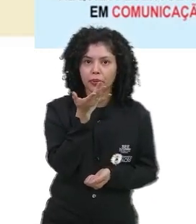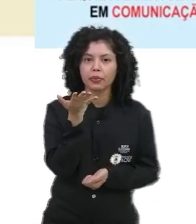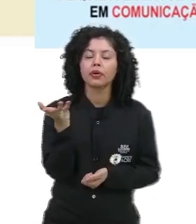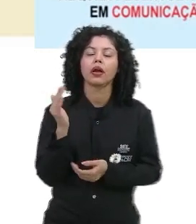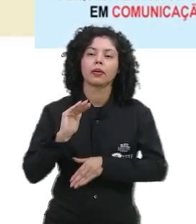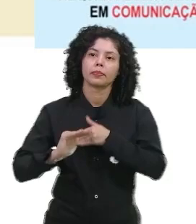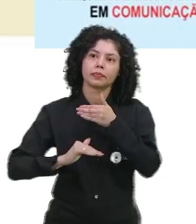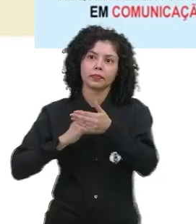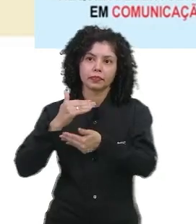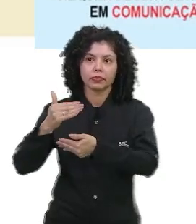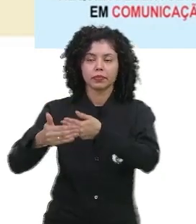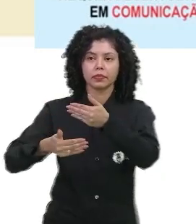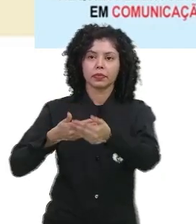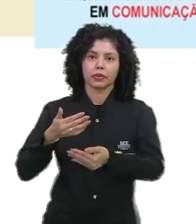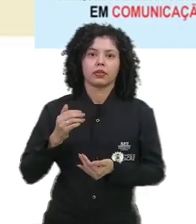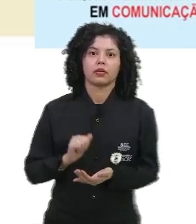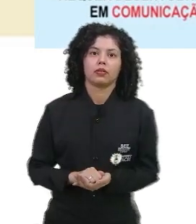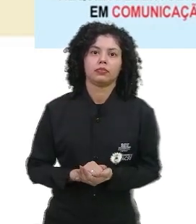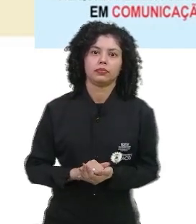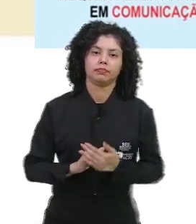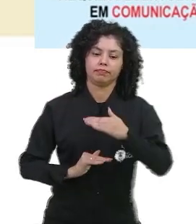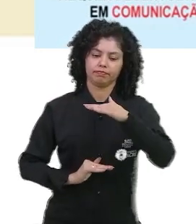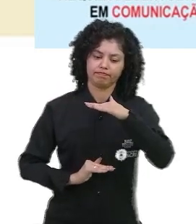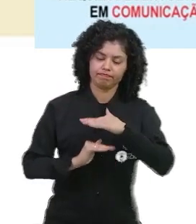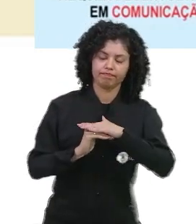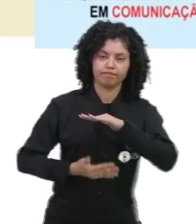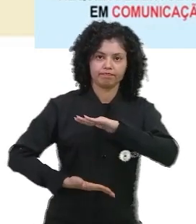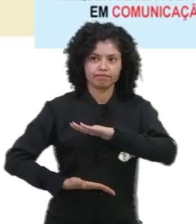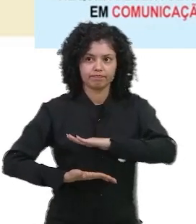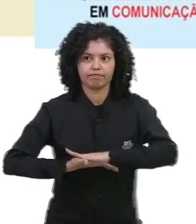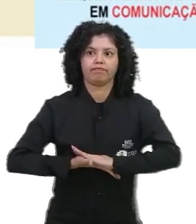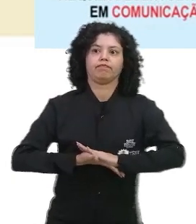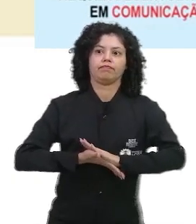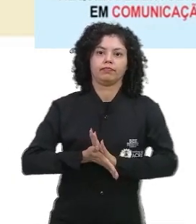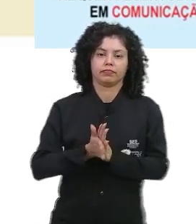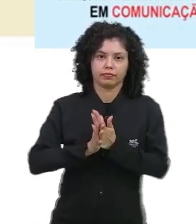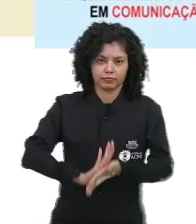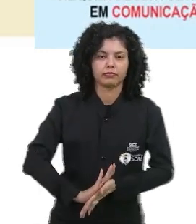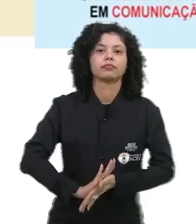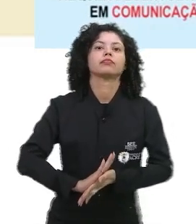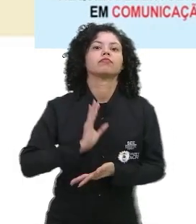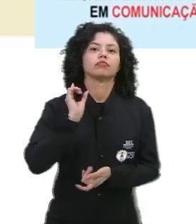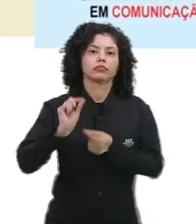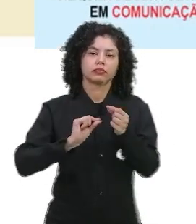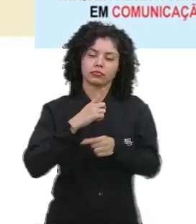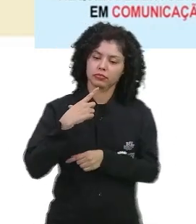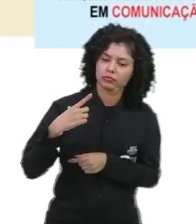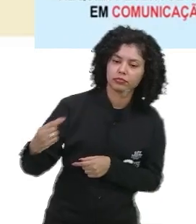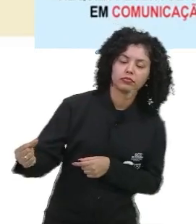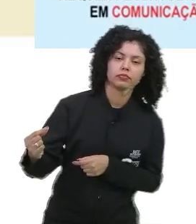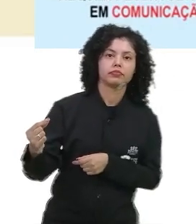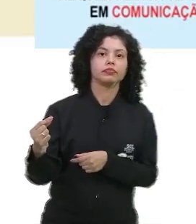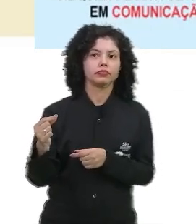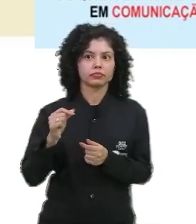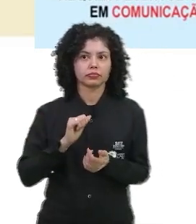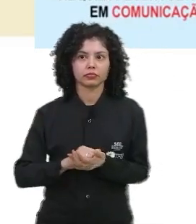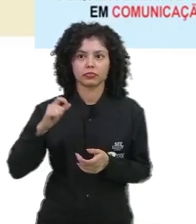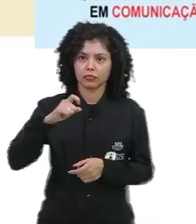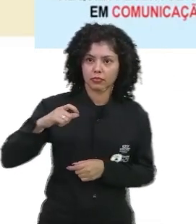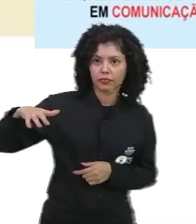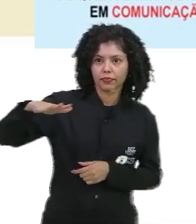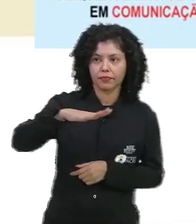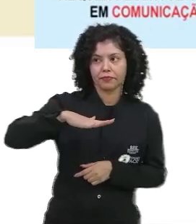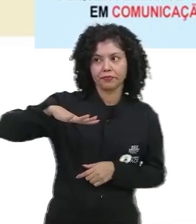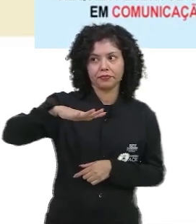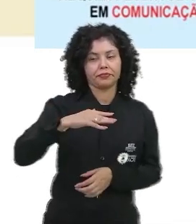para um processo, né, de prensa, onde vai acontecer aí o esmagamento. Então, ele já sai de um processo